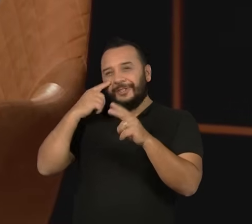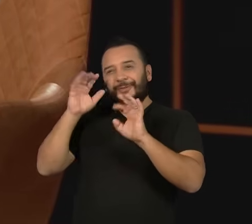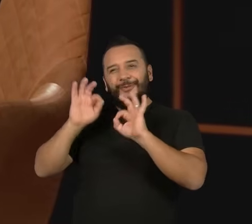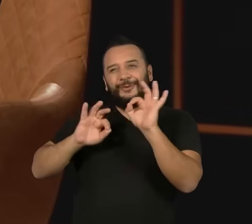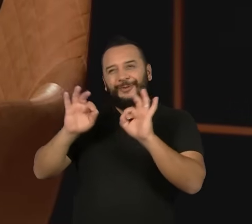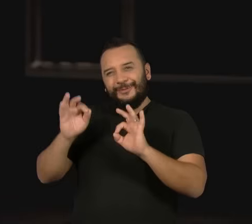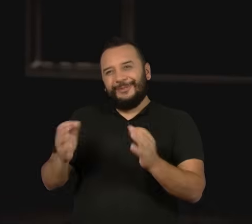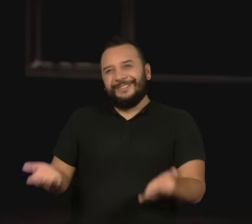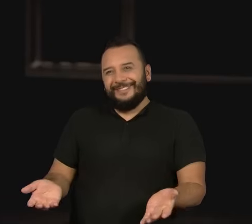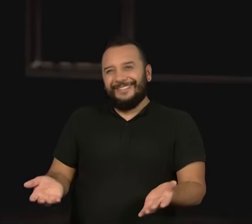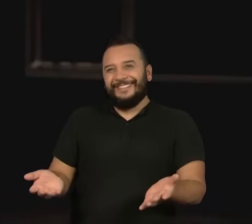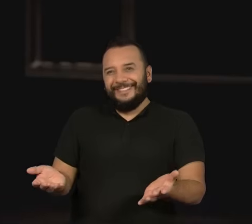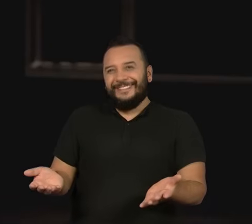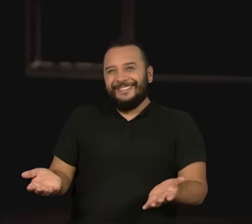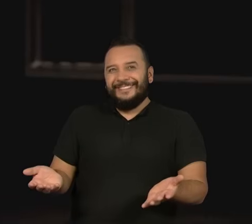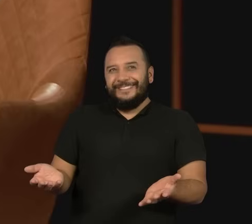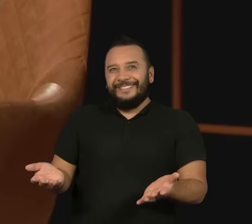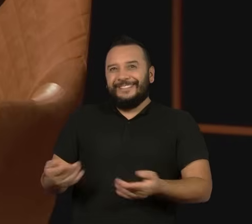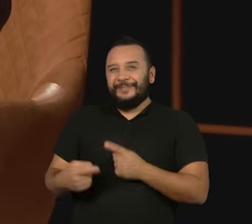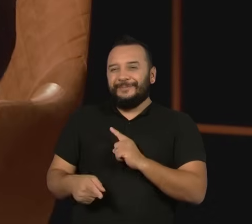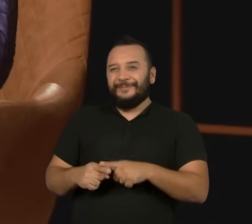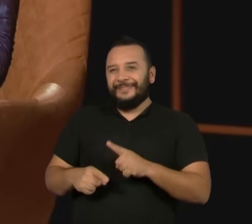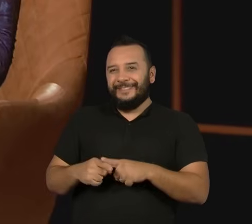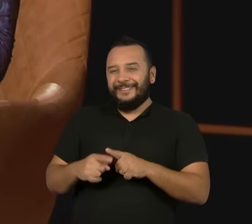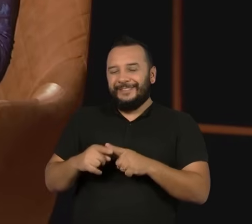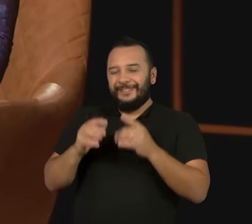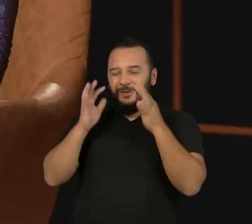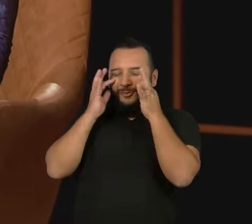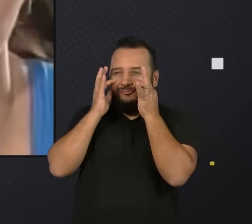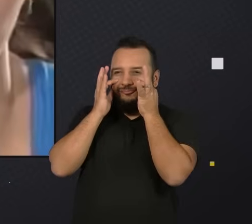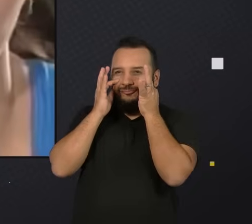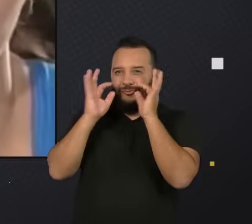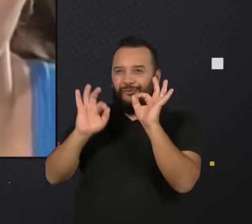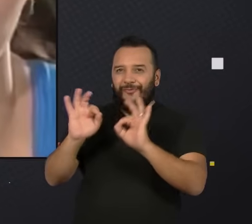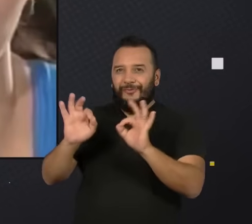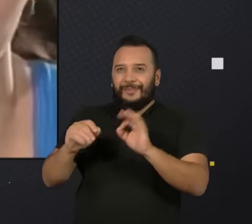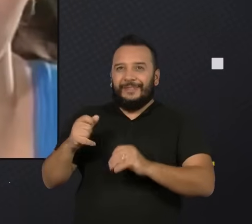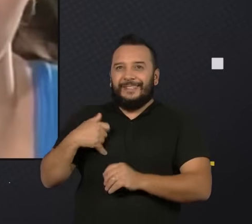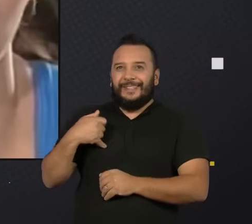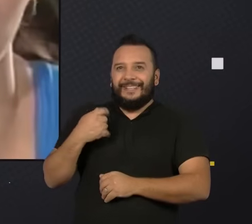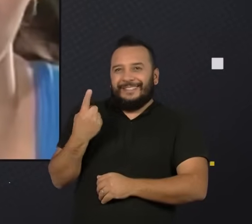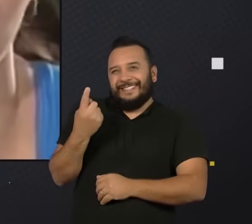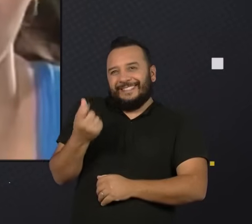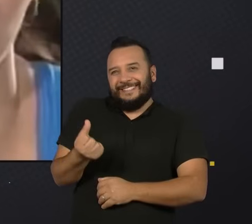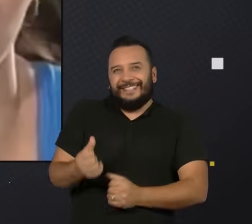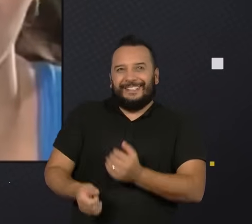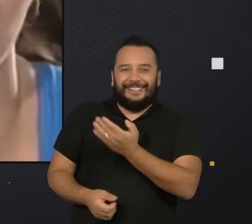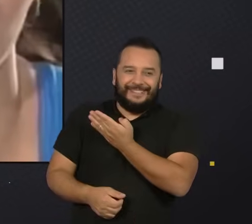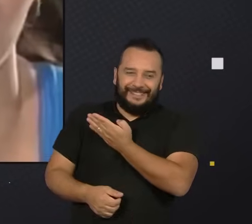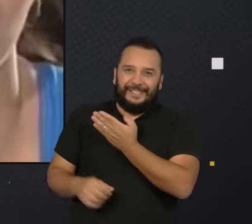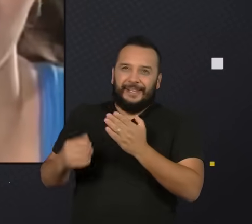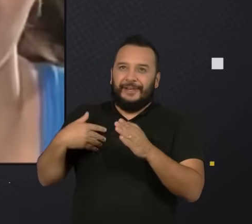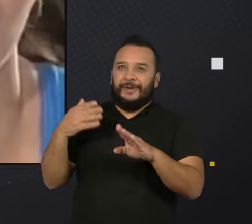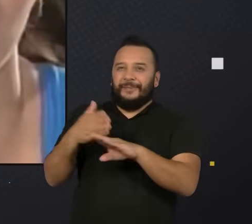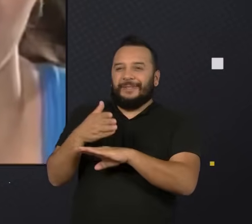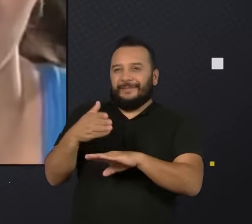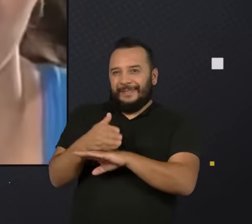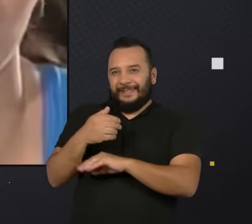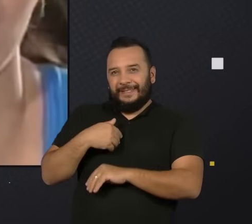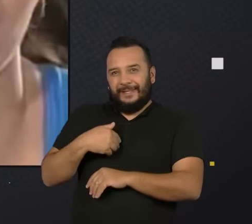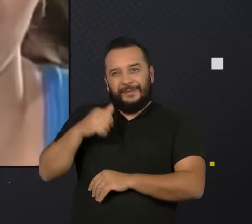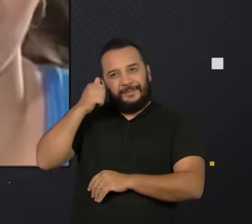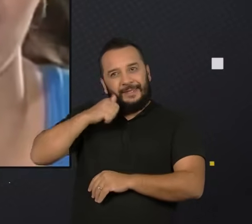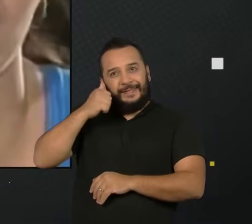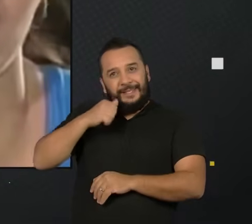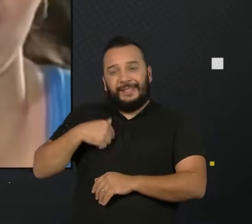fofura. Sabe, porque... Imagina, um trabalho que eu fiz com 16 anos, uma dessas participações que você faz, Menina 1,